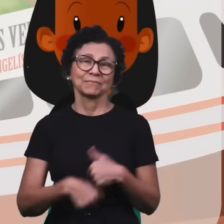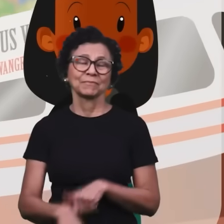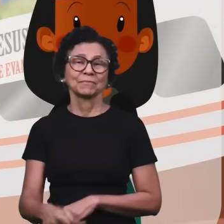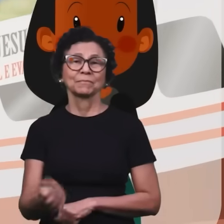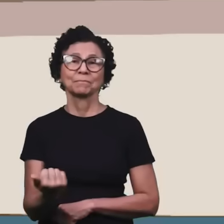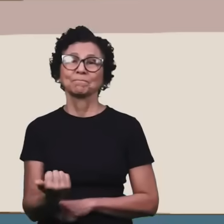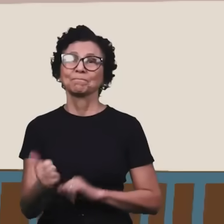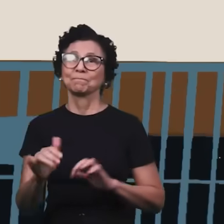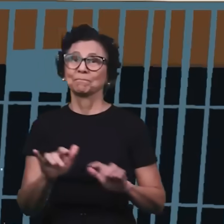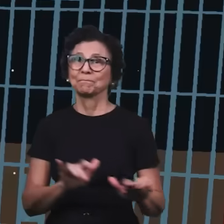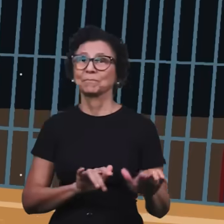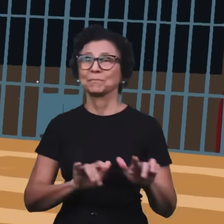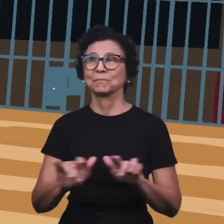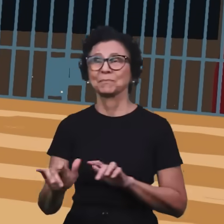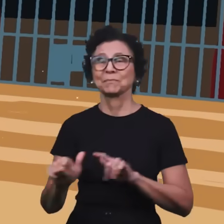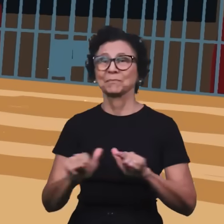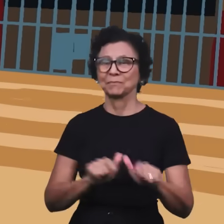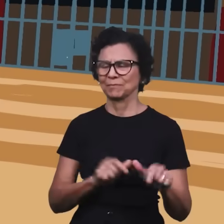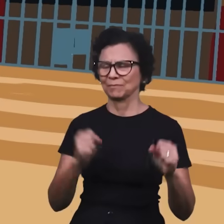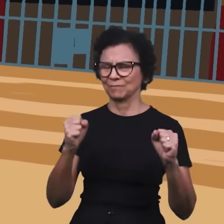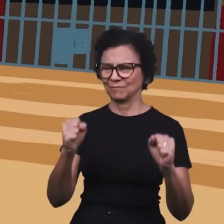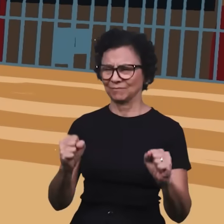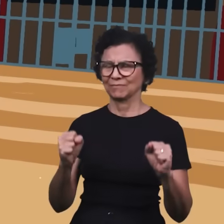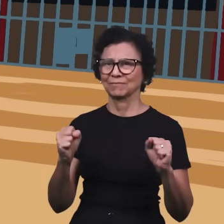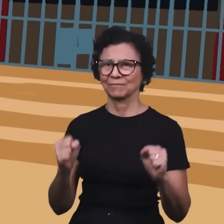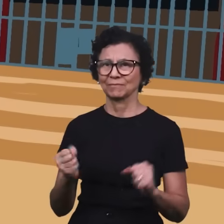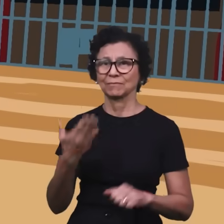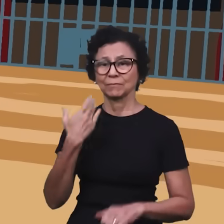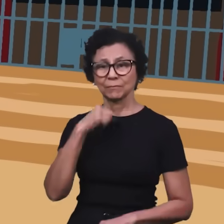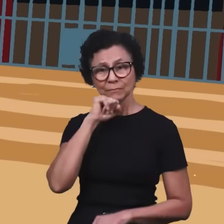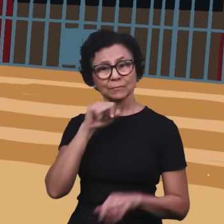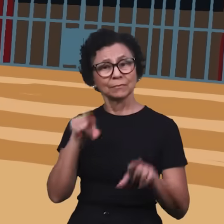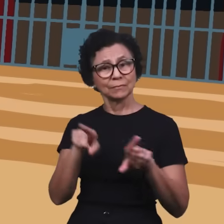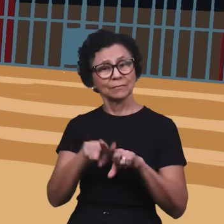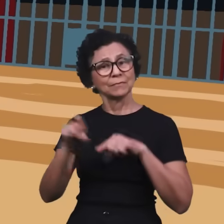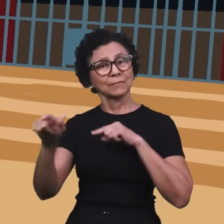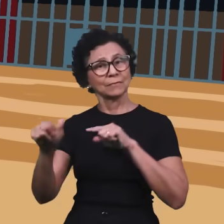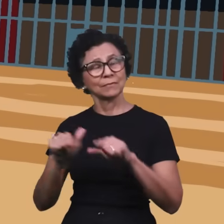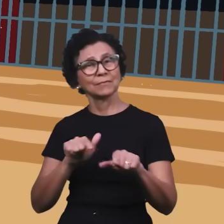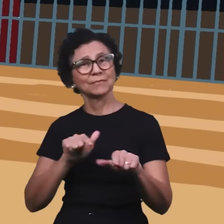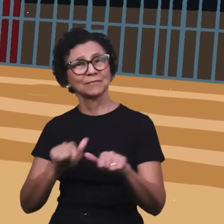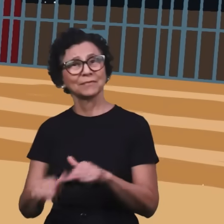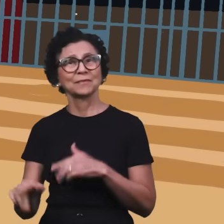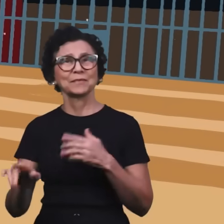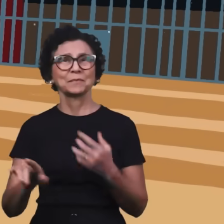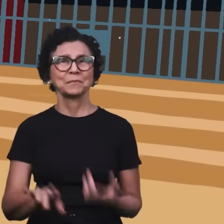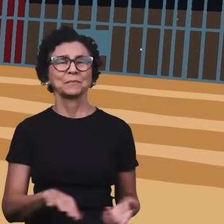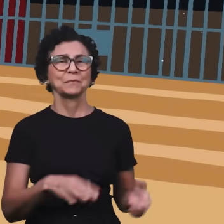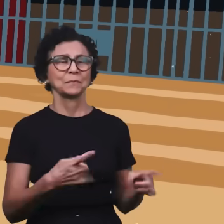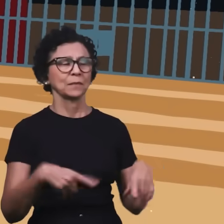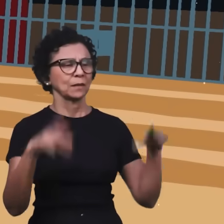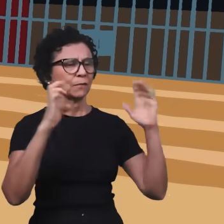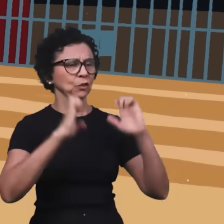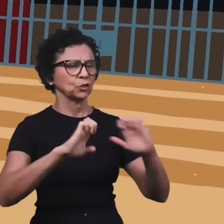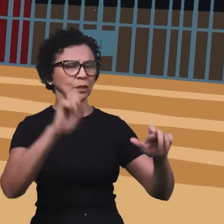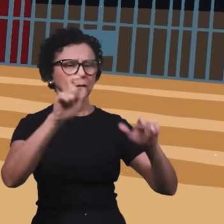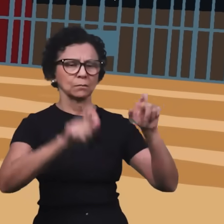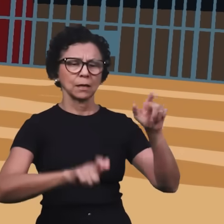trabalhar. O meu Pai trabalha até agora, eu